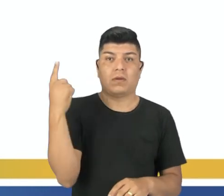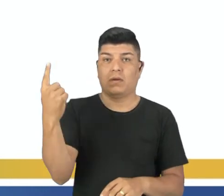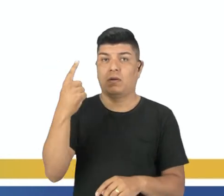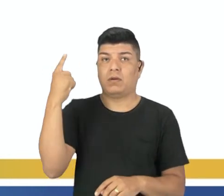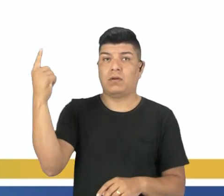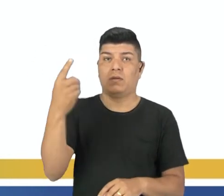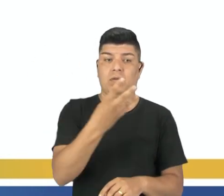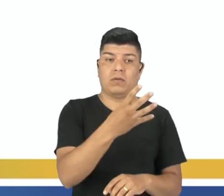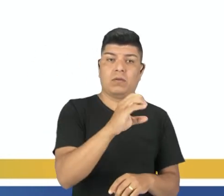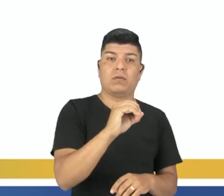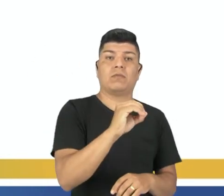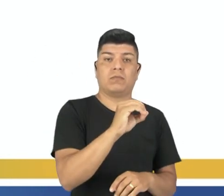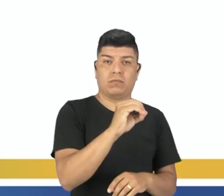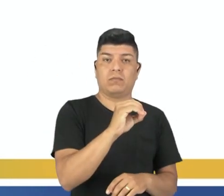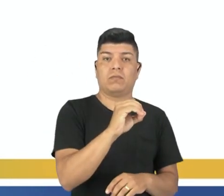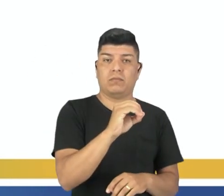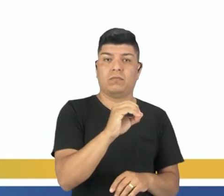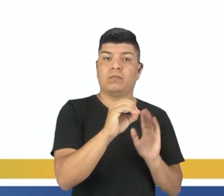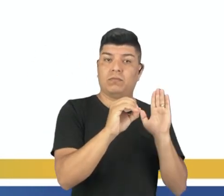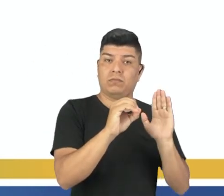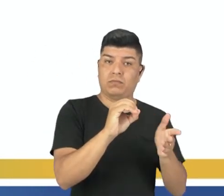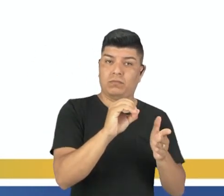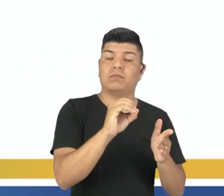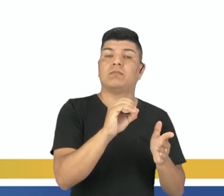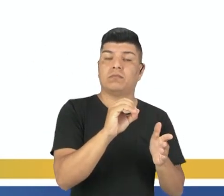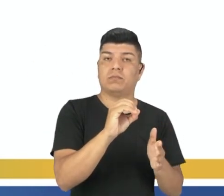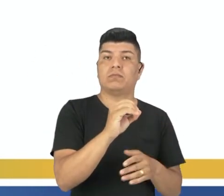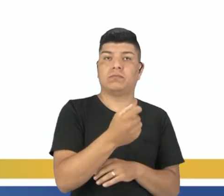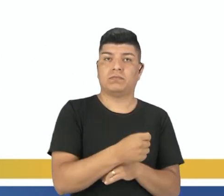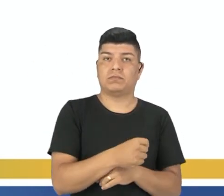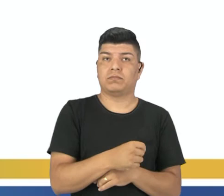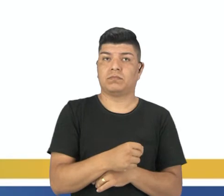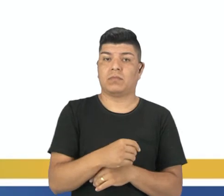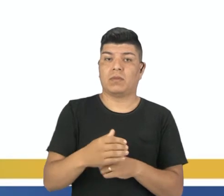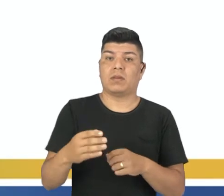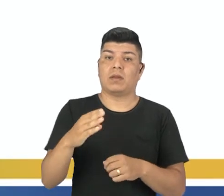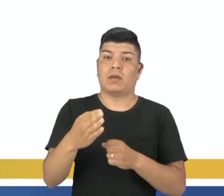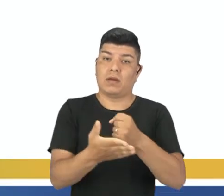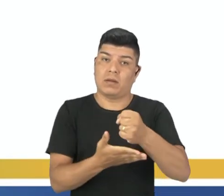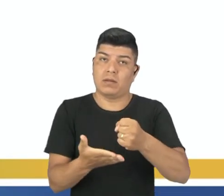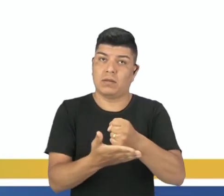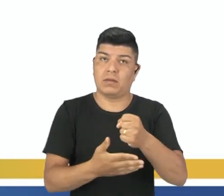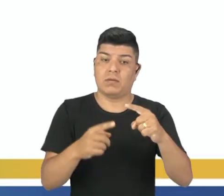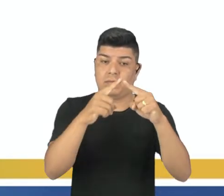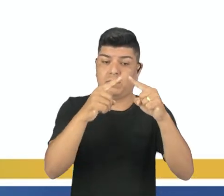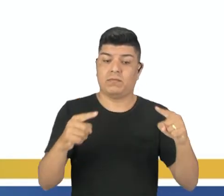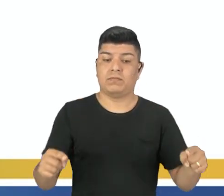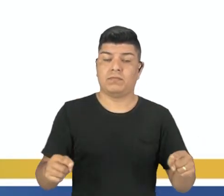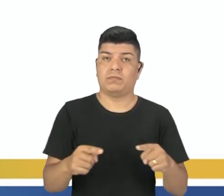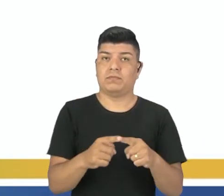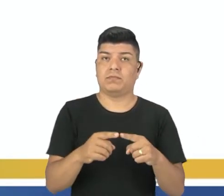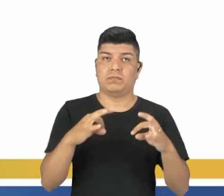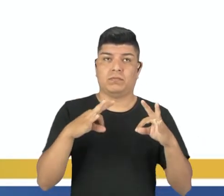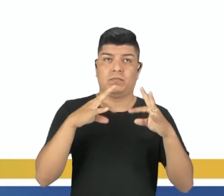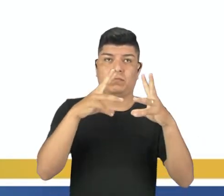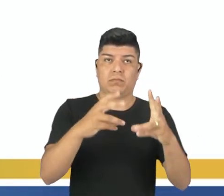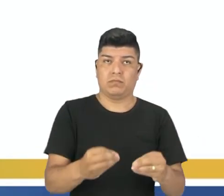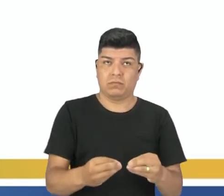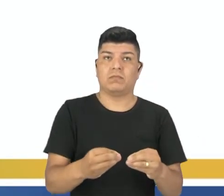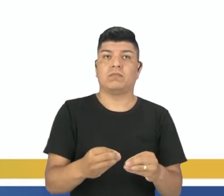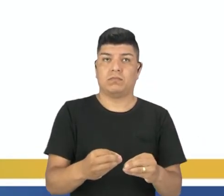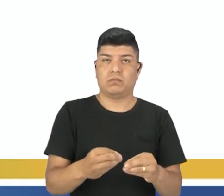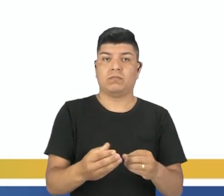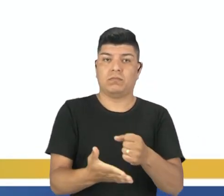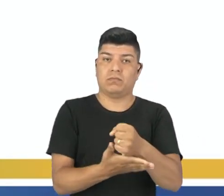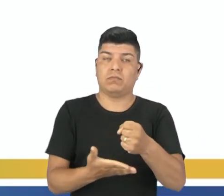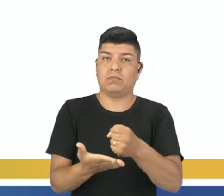altura e 40 né então já aparece identificado ali a medida da base desse triângulo vai ser toda essa parte aí